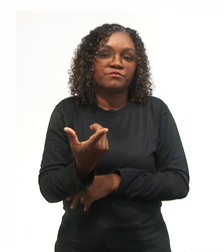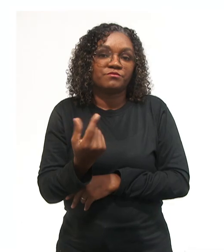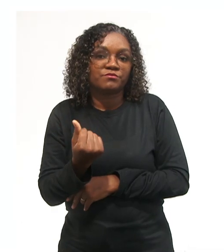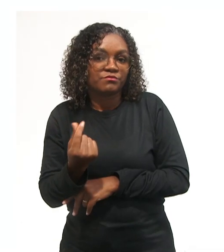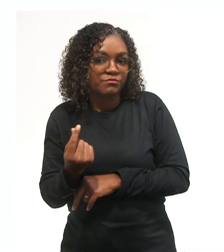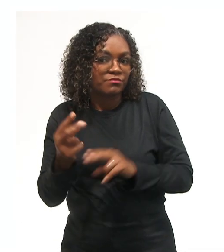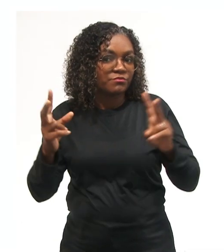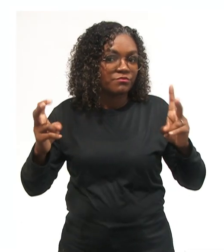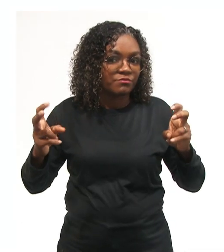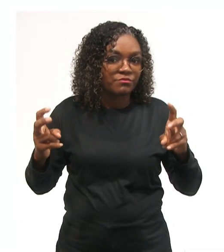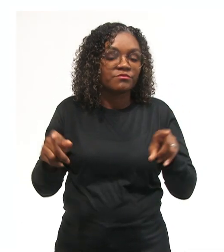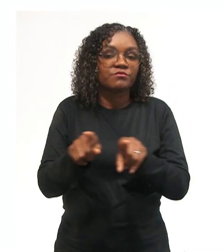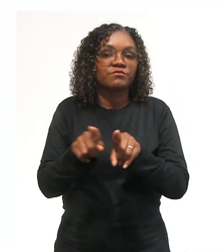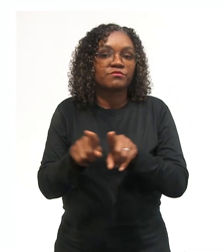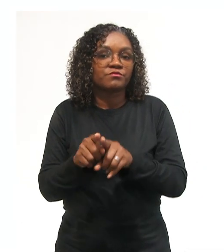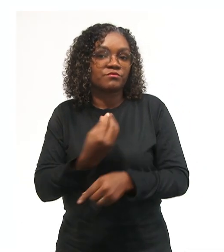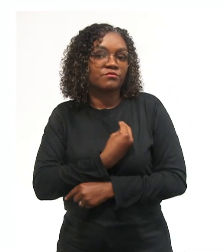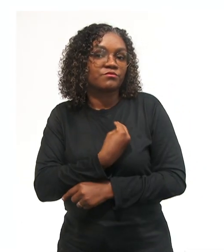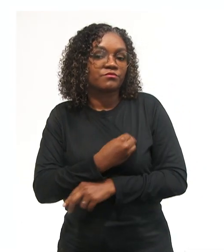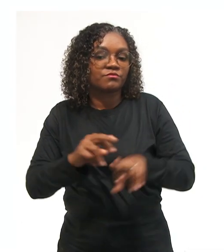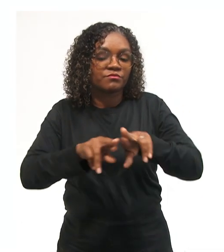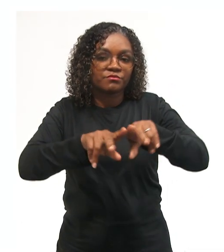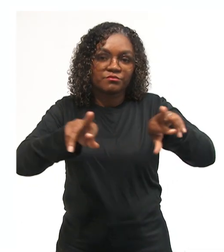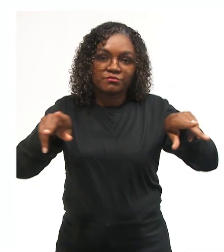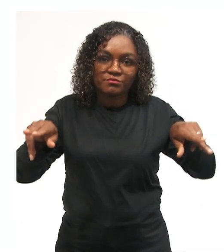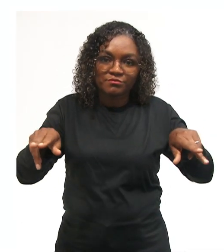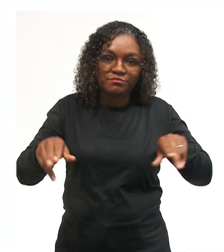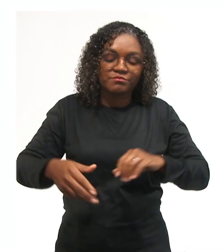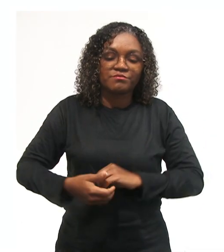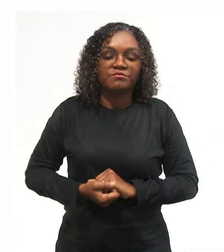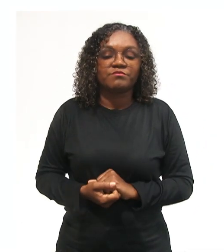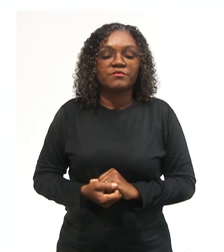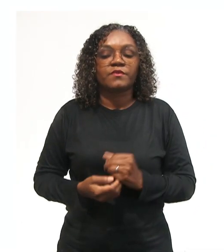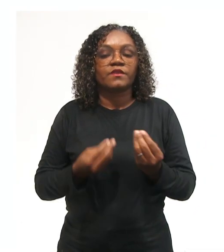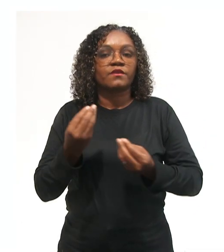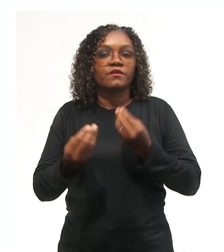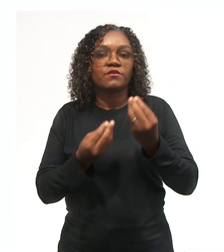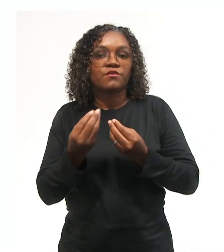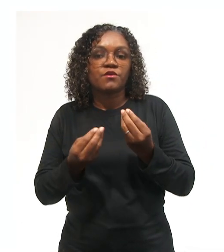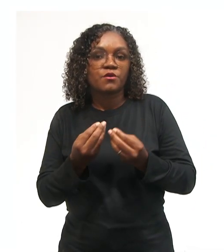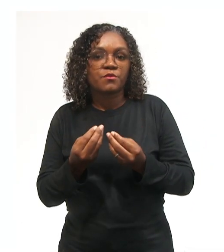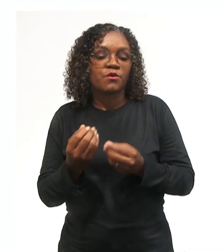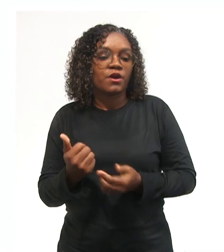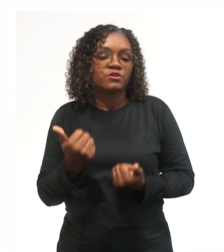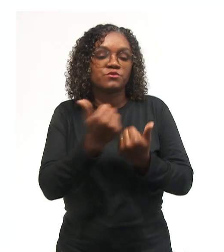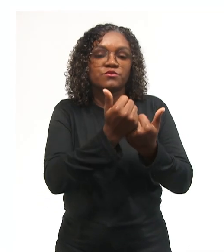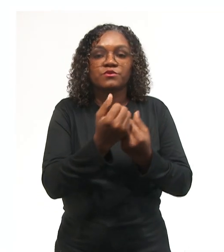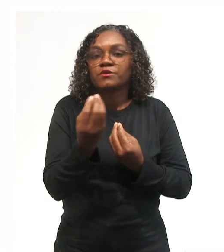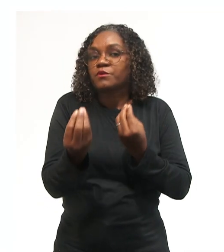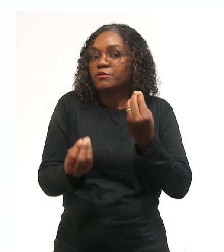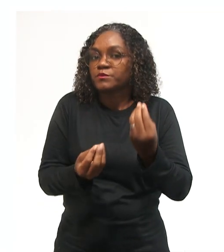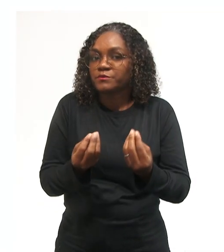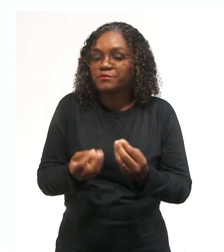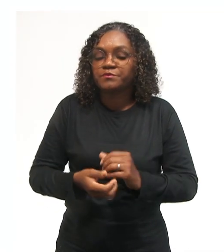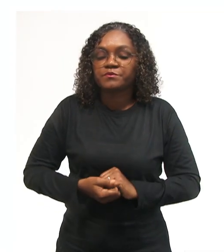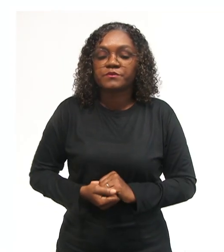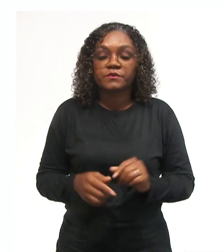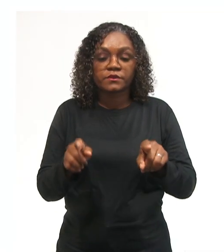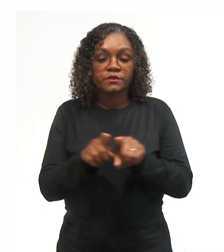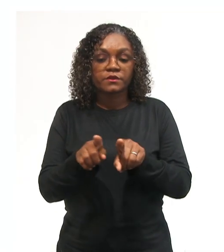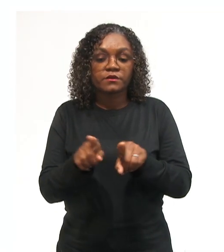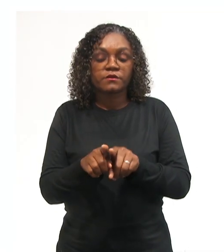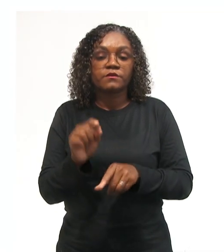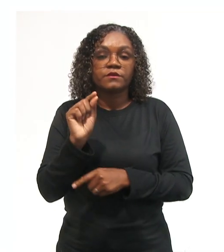que eles consigam prover para si os gêneros como os demais, né? E